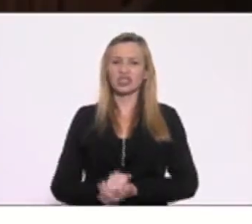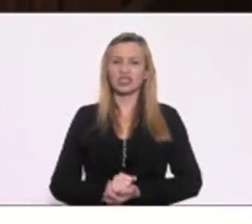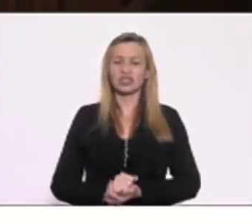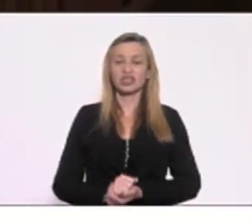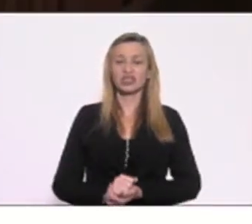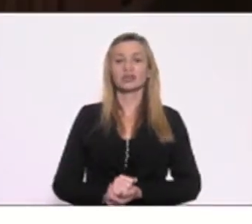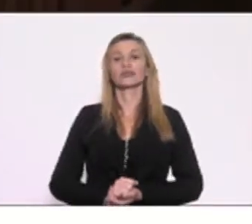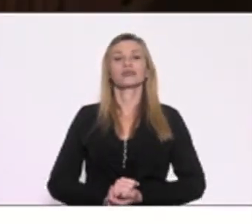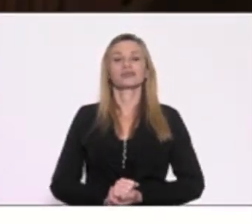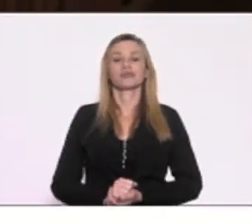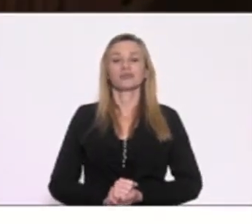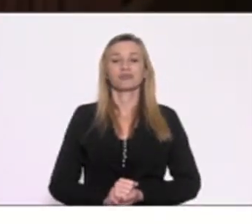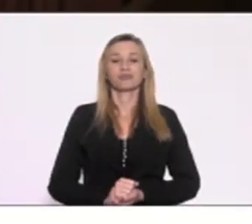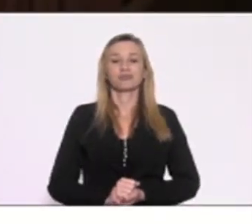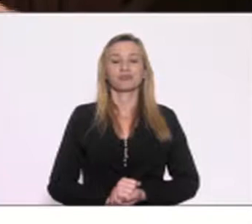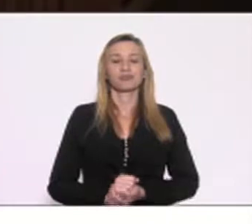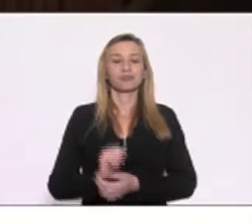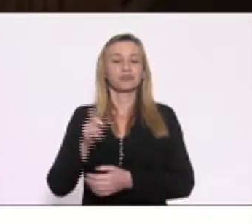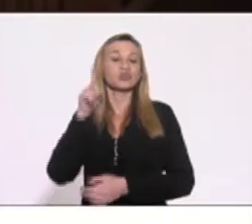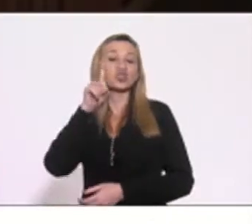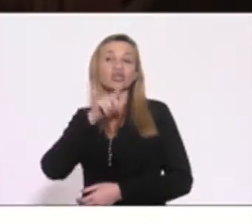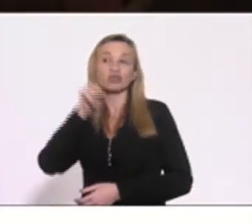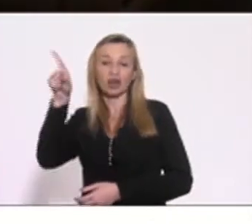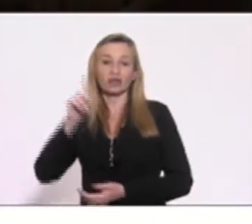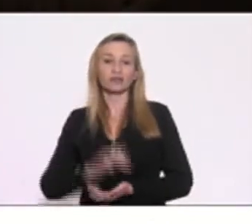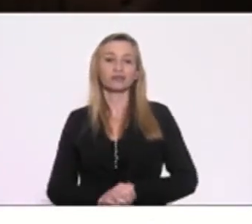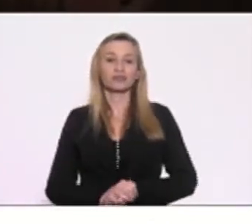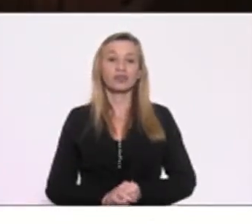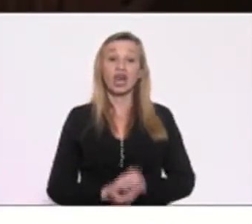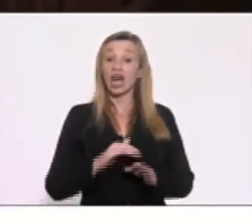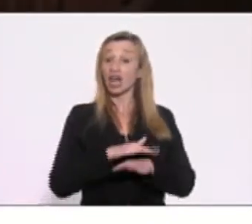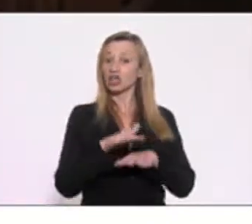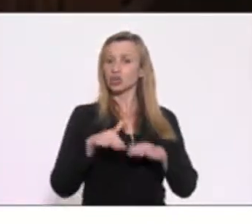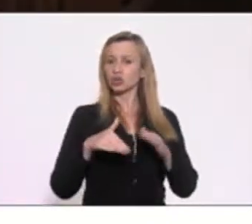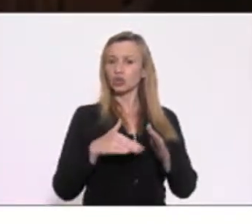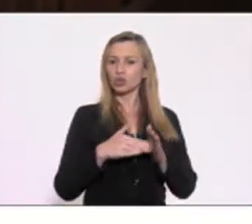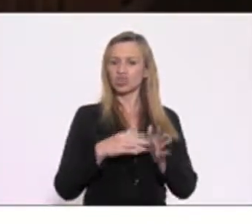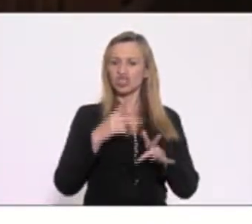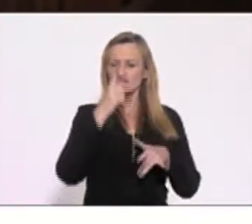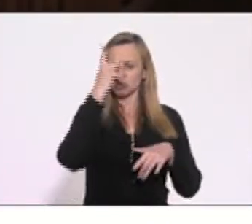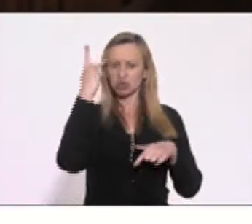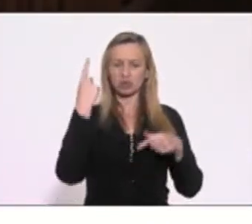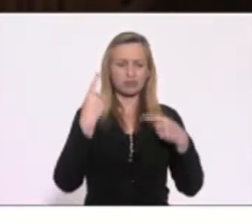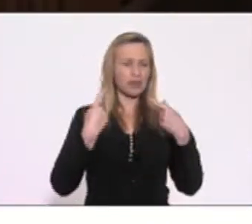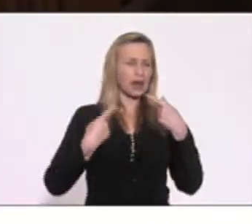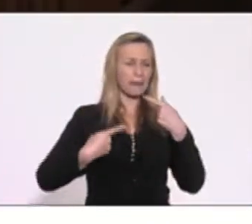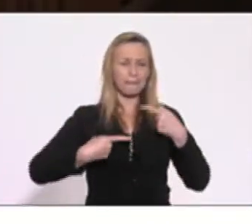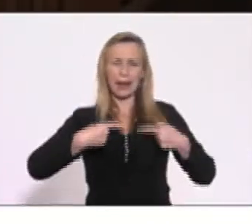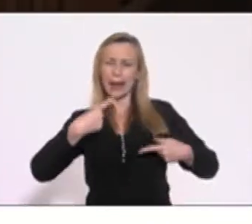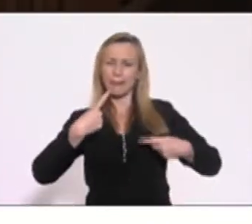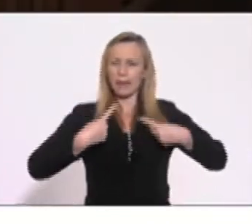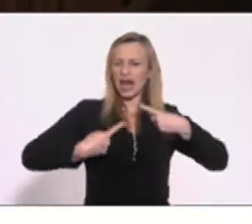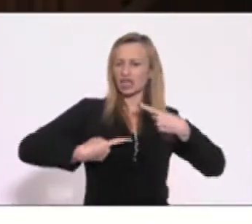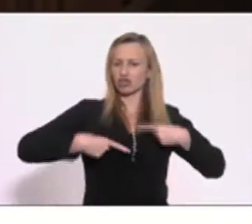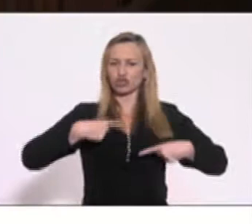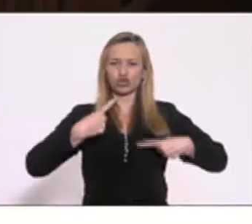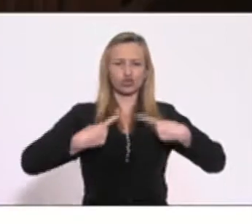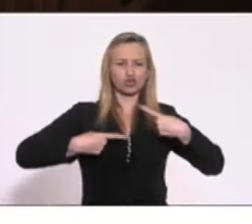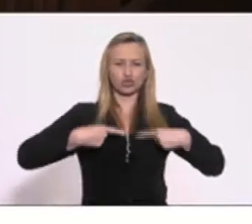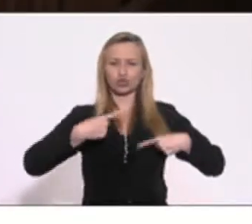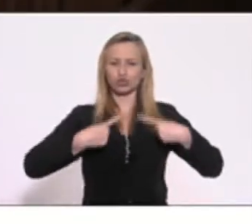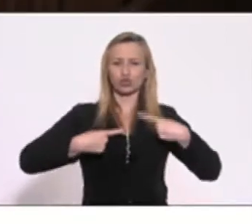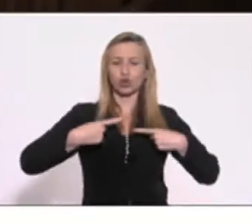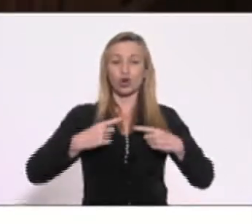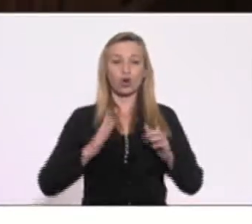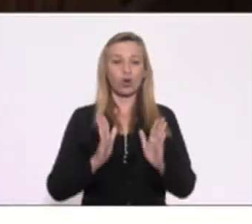Senado. Aí todo mundo discutiu isso. Hoje já disse